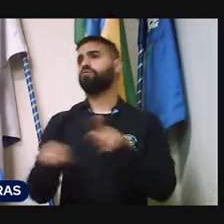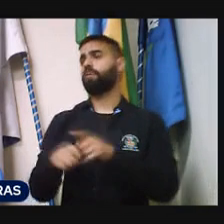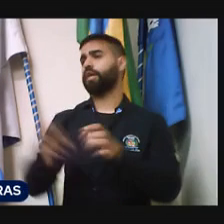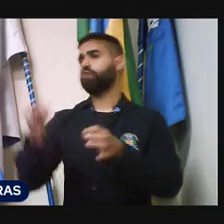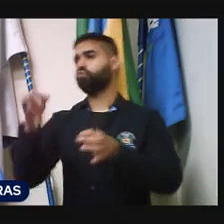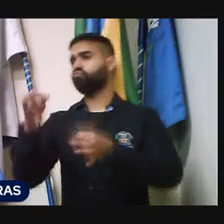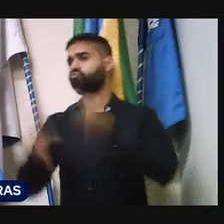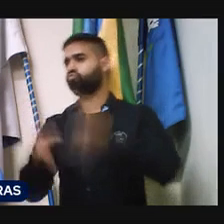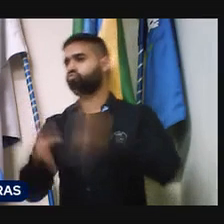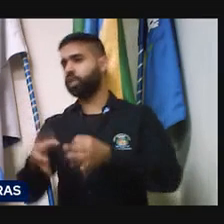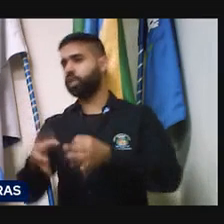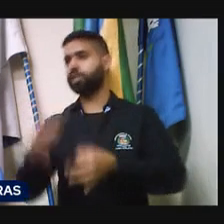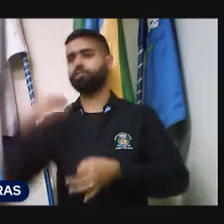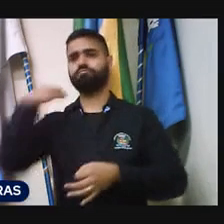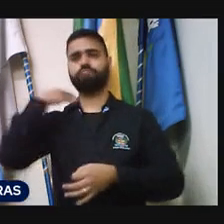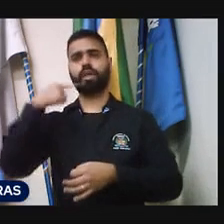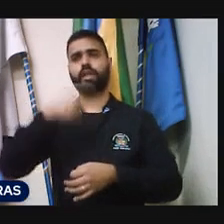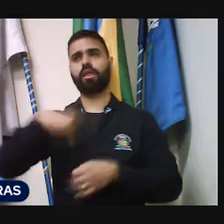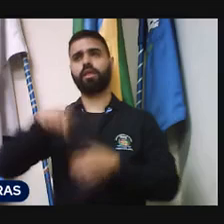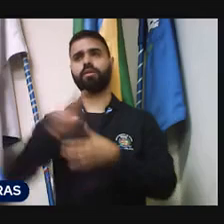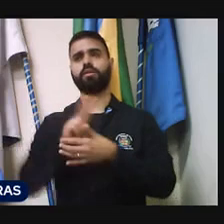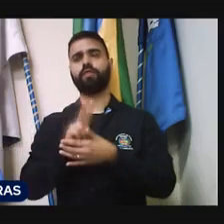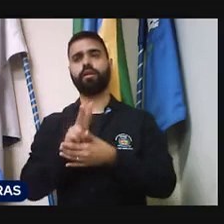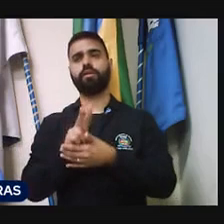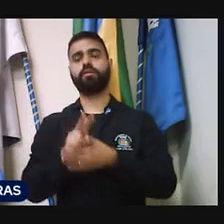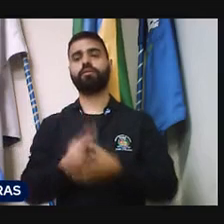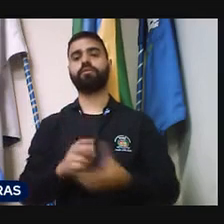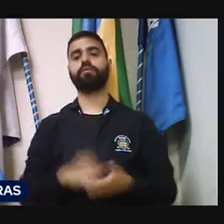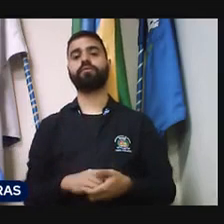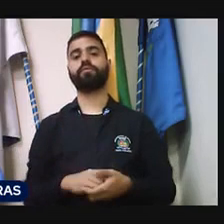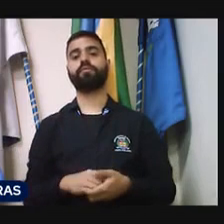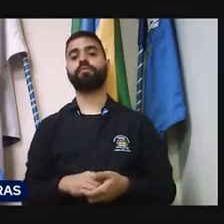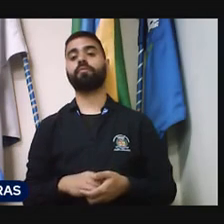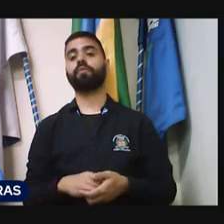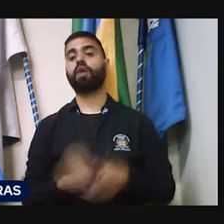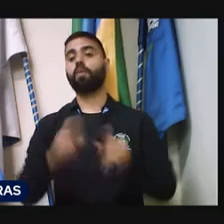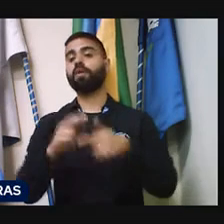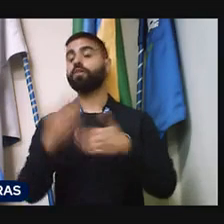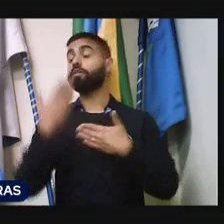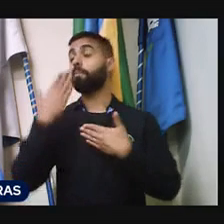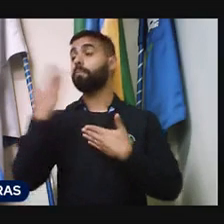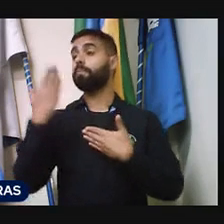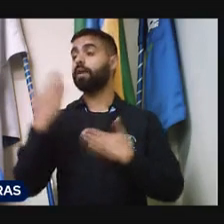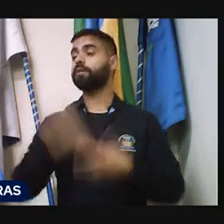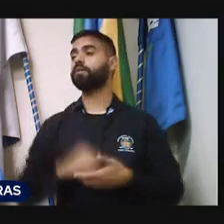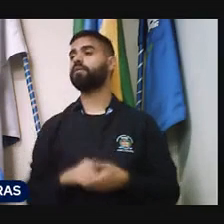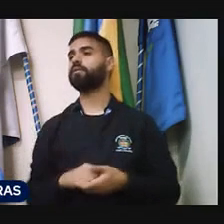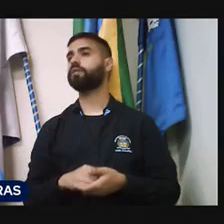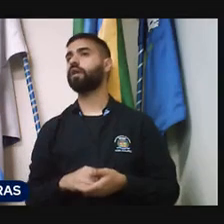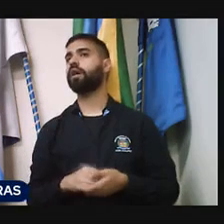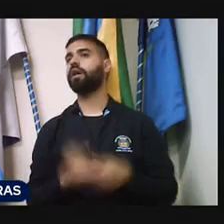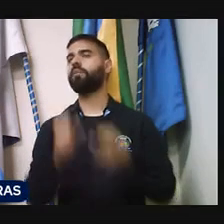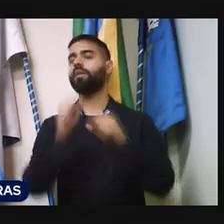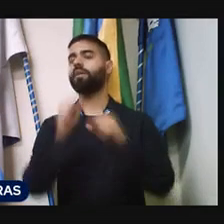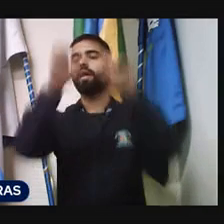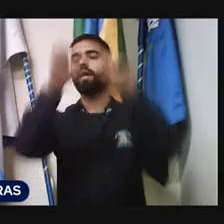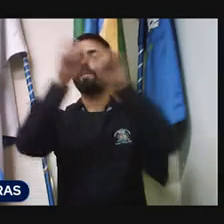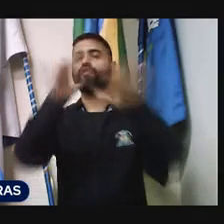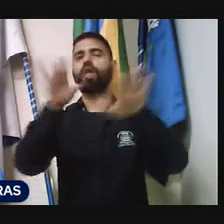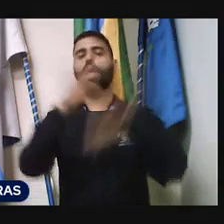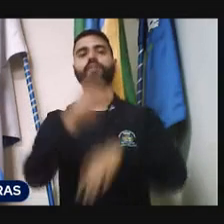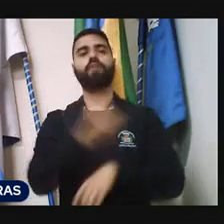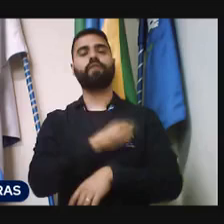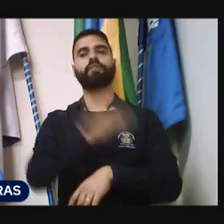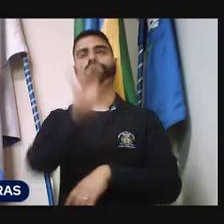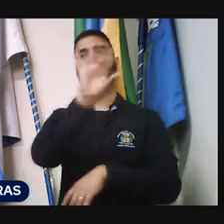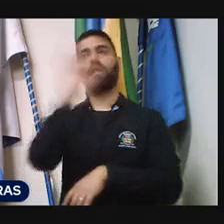também os juízes e promotores da nossa cidade defensores e a gente pede aí essa iluminação na vida de cada